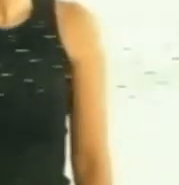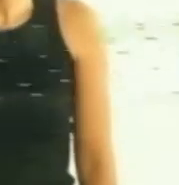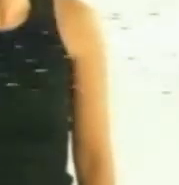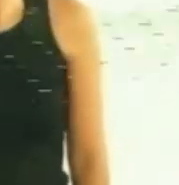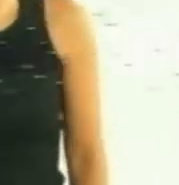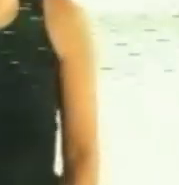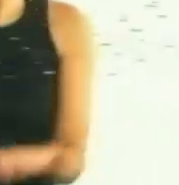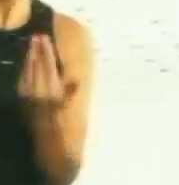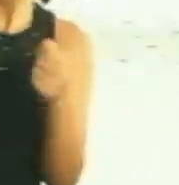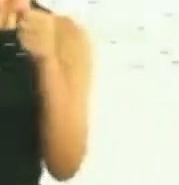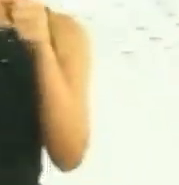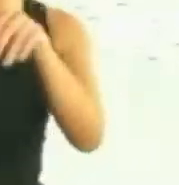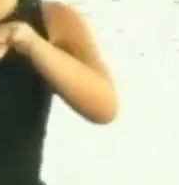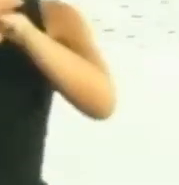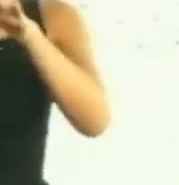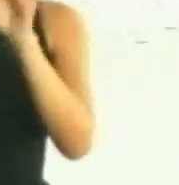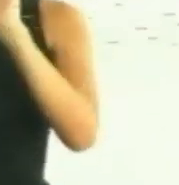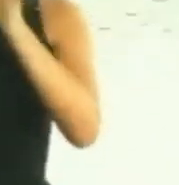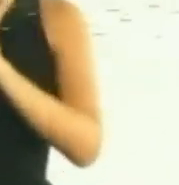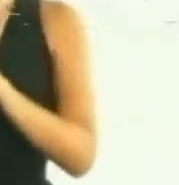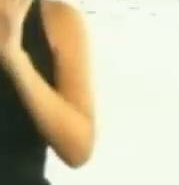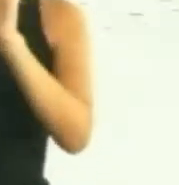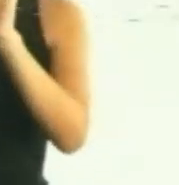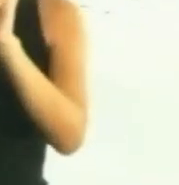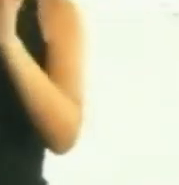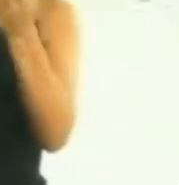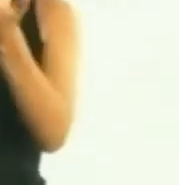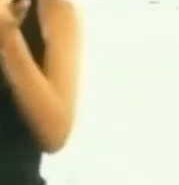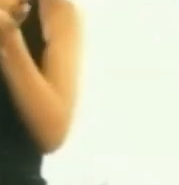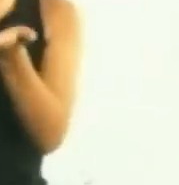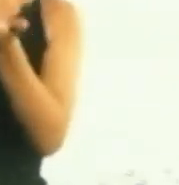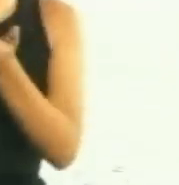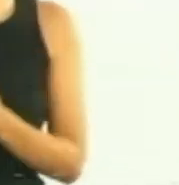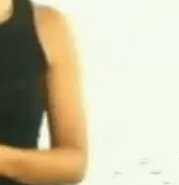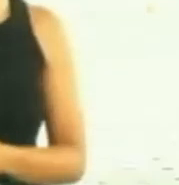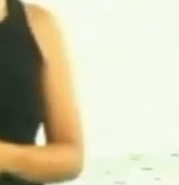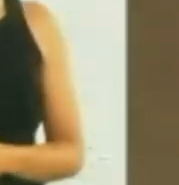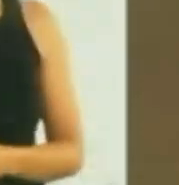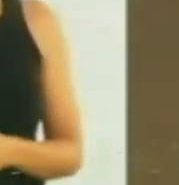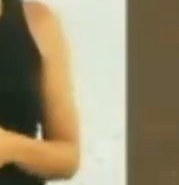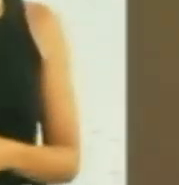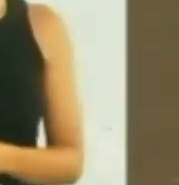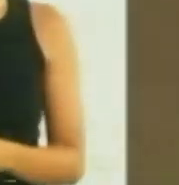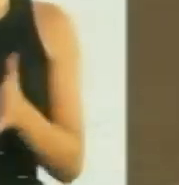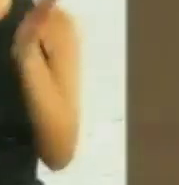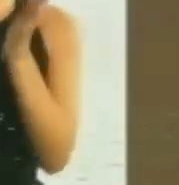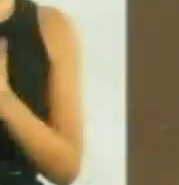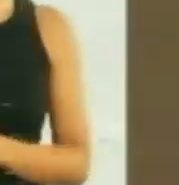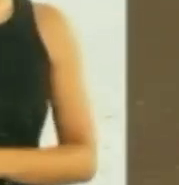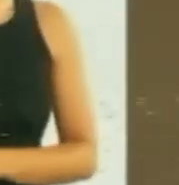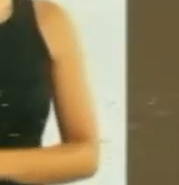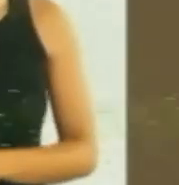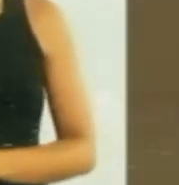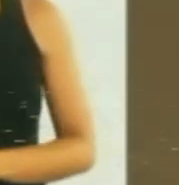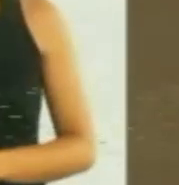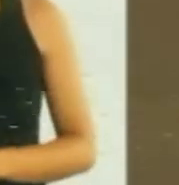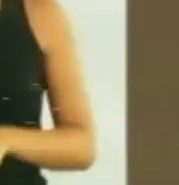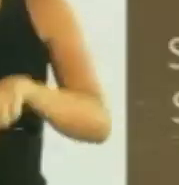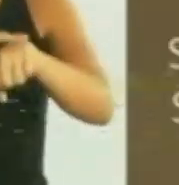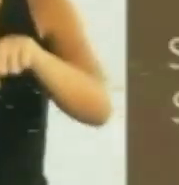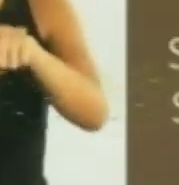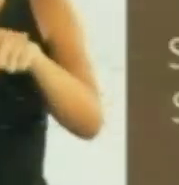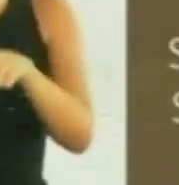Se você não entendeu, venha fazer o curso de Libras aqui na PIB. As aulas são do dia 21 de janeiro a 1º de